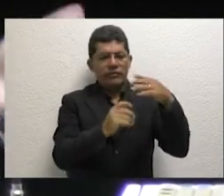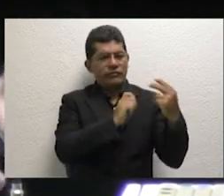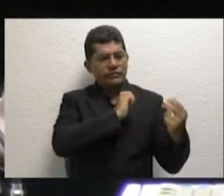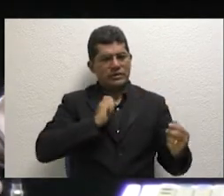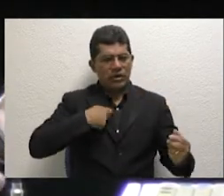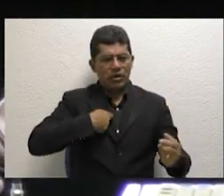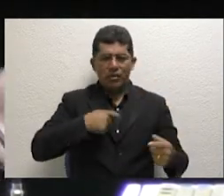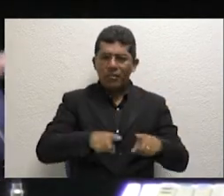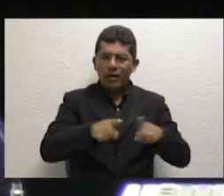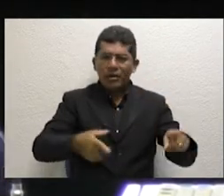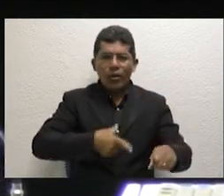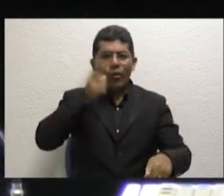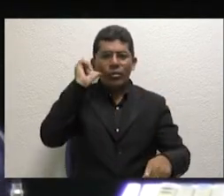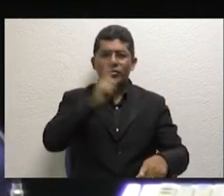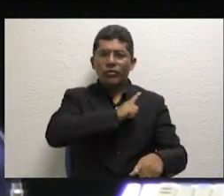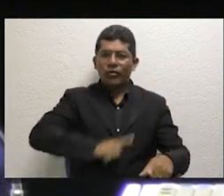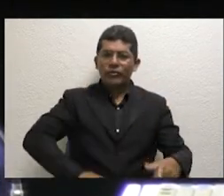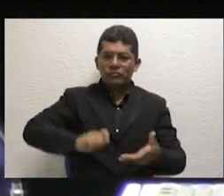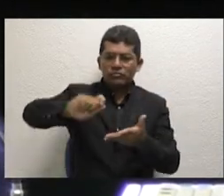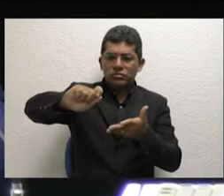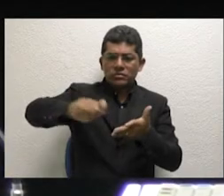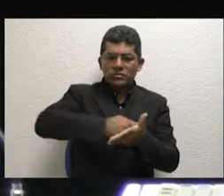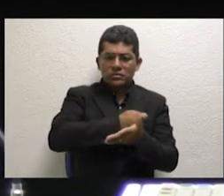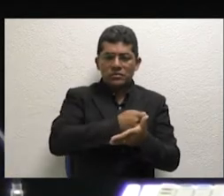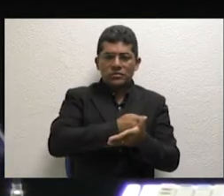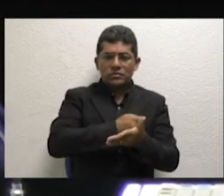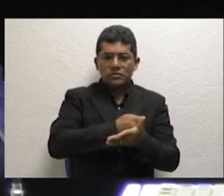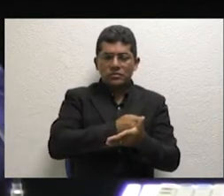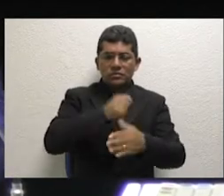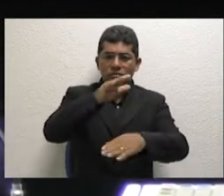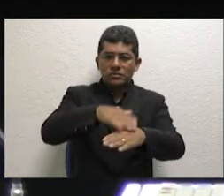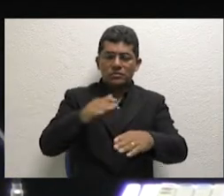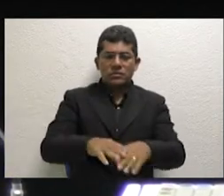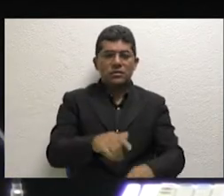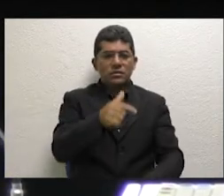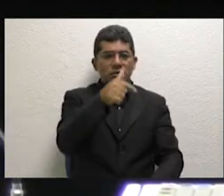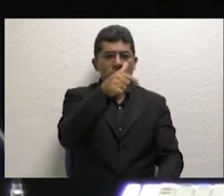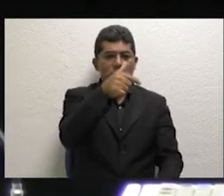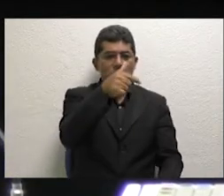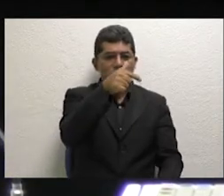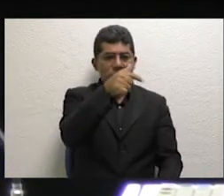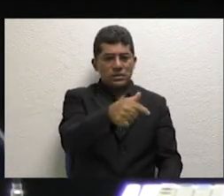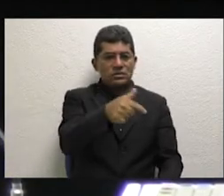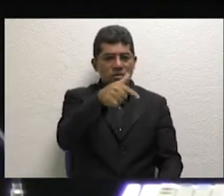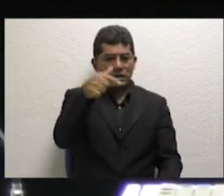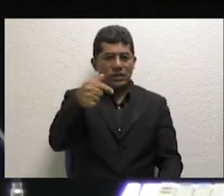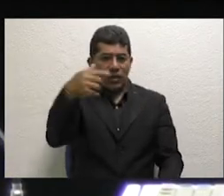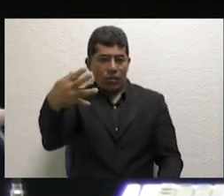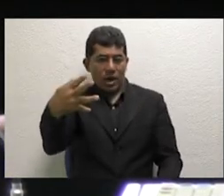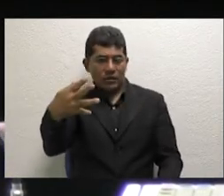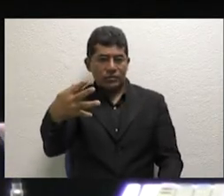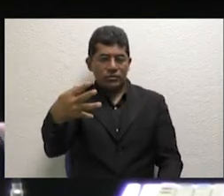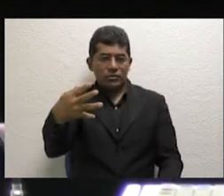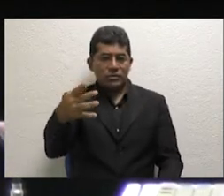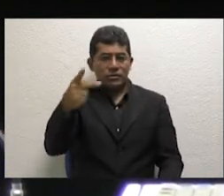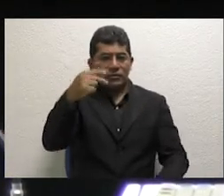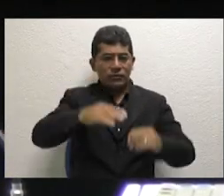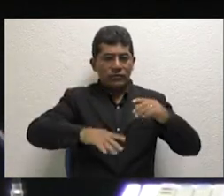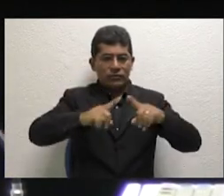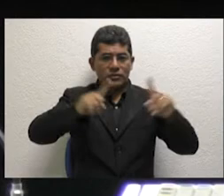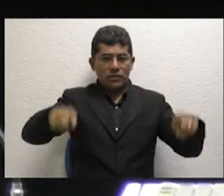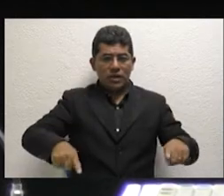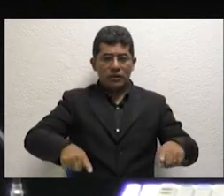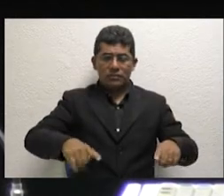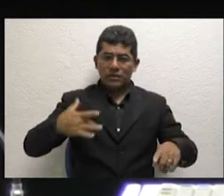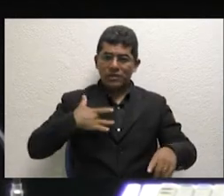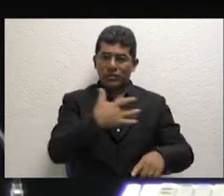ontem o governador assinou a convocação de 774 concursados para saúde então tu